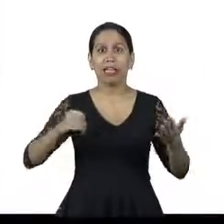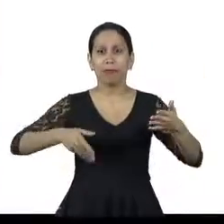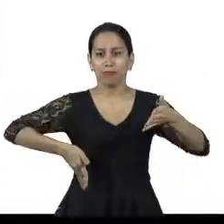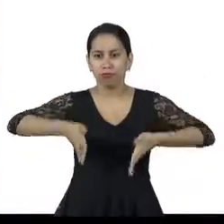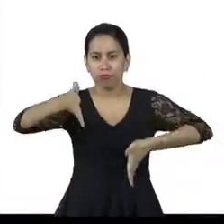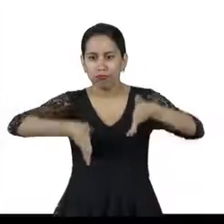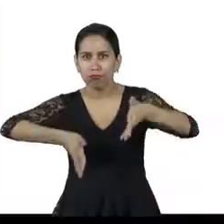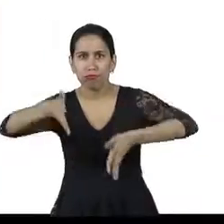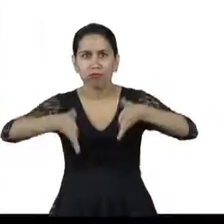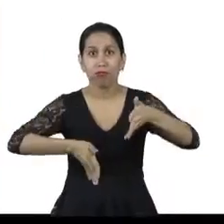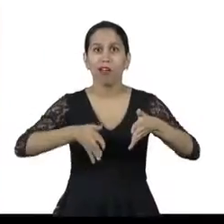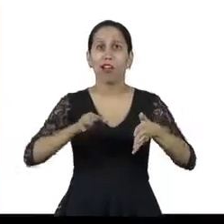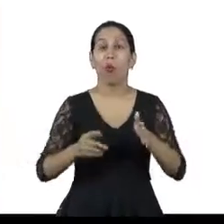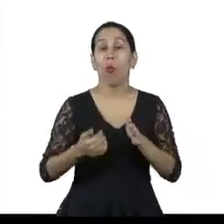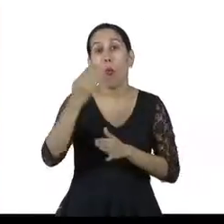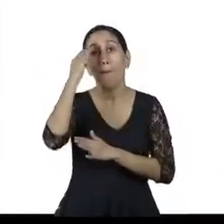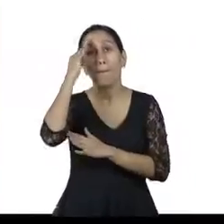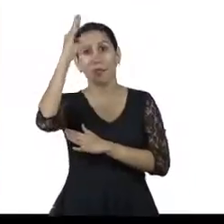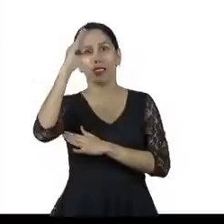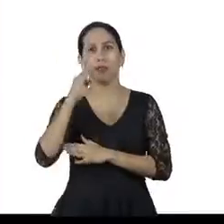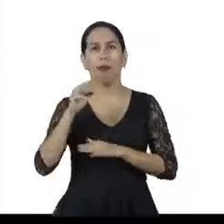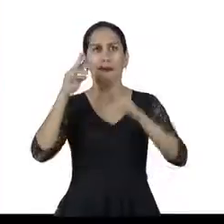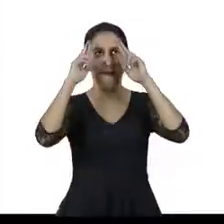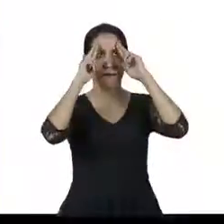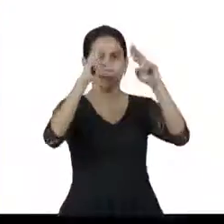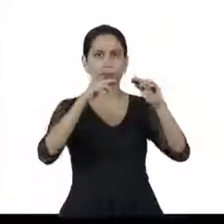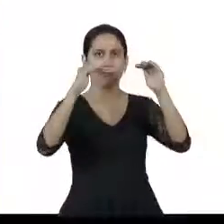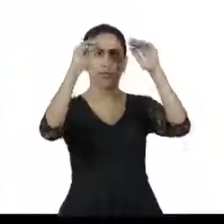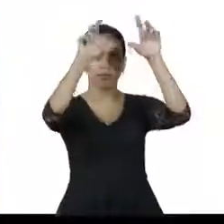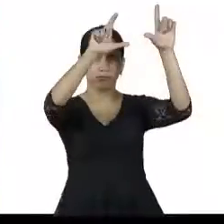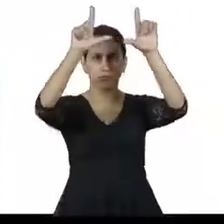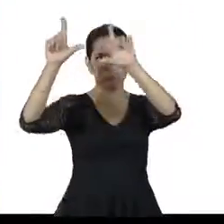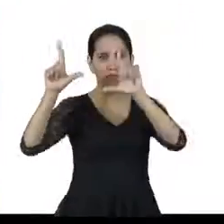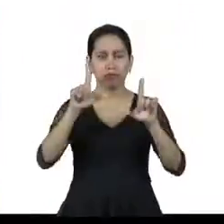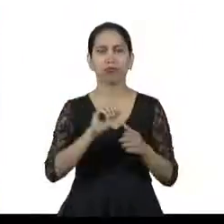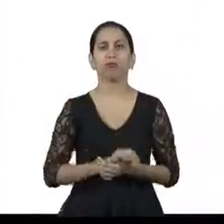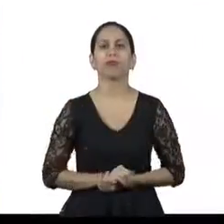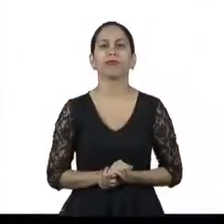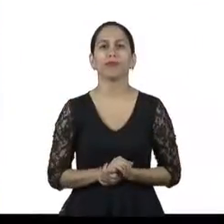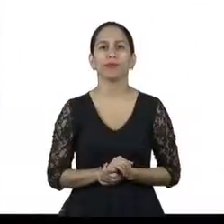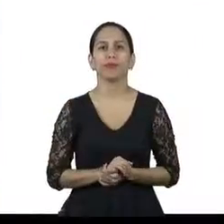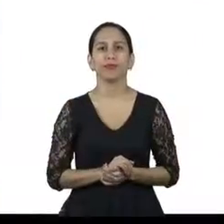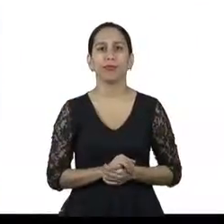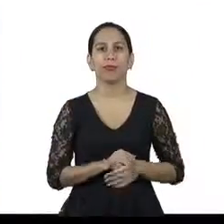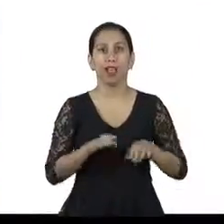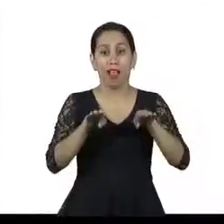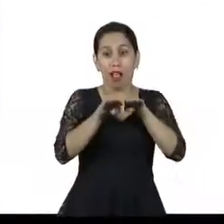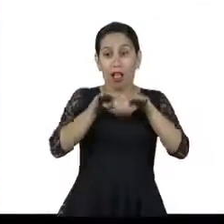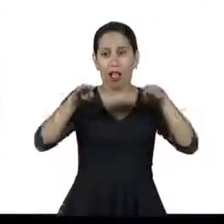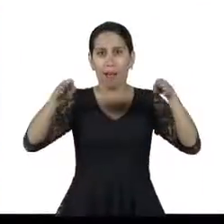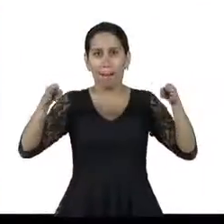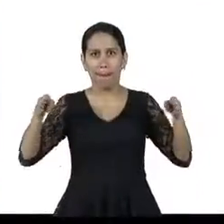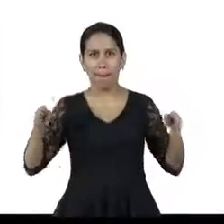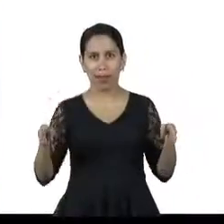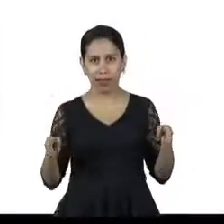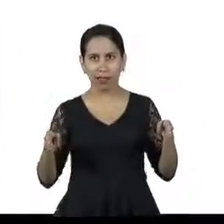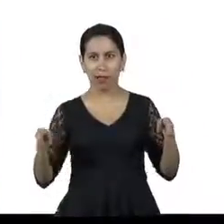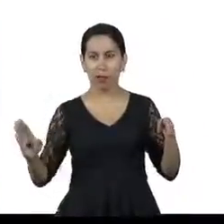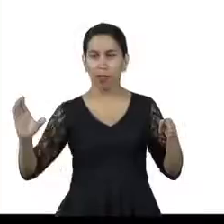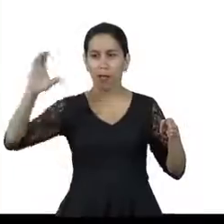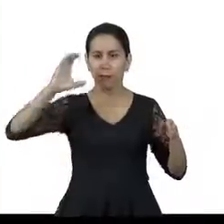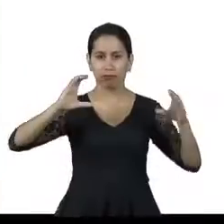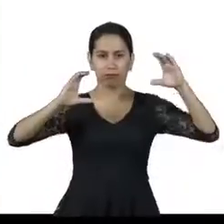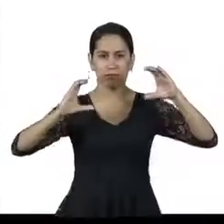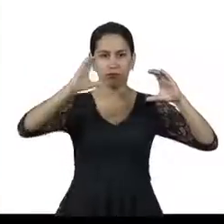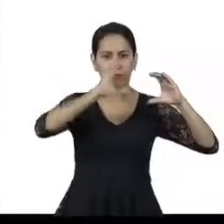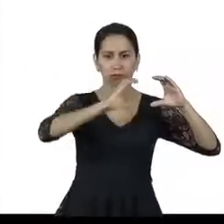de velocidade. As plataformas estão aqui para facilitar a retirada das caixas dos caminhões. Dois homens descarregam o caminhão. Elas ficam niveladas com o